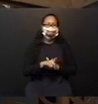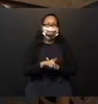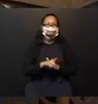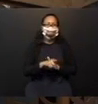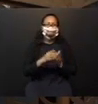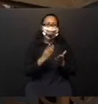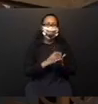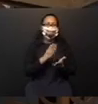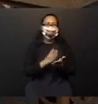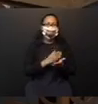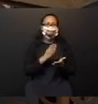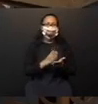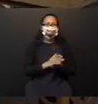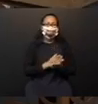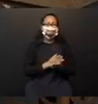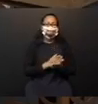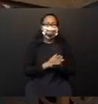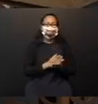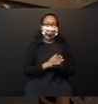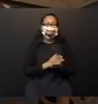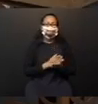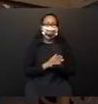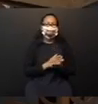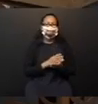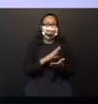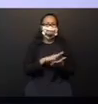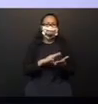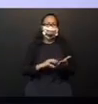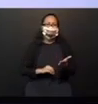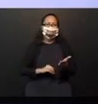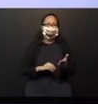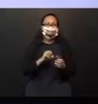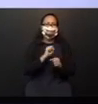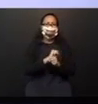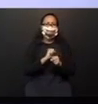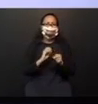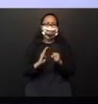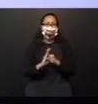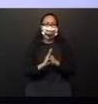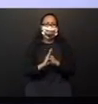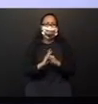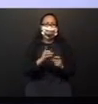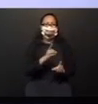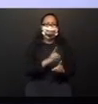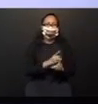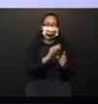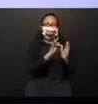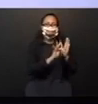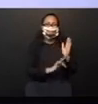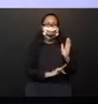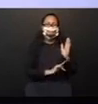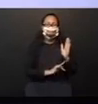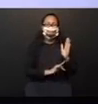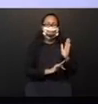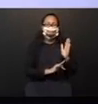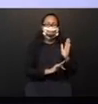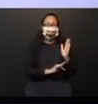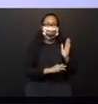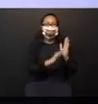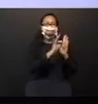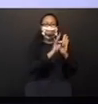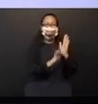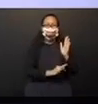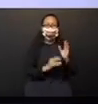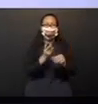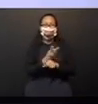seu caderno, olha lá, caderno, copie os substantivos encontrados no texto. Então, aqui nesse texto, você